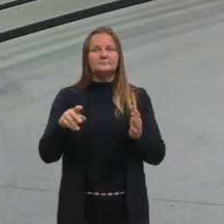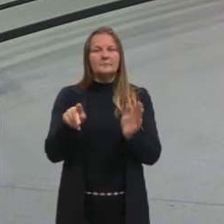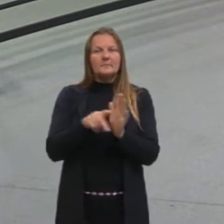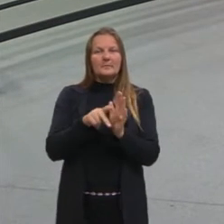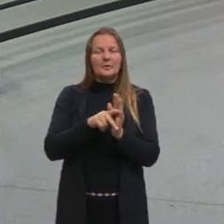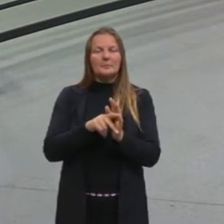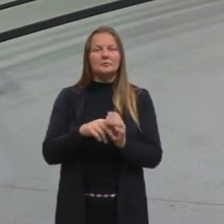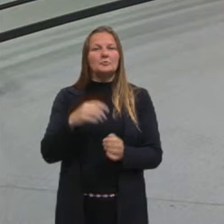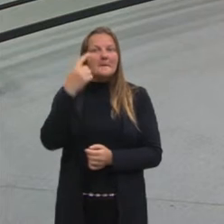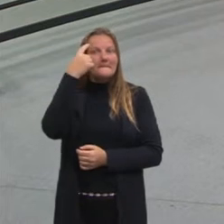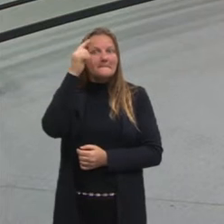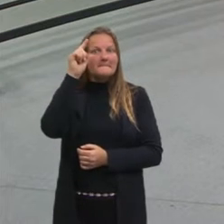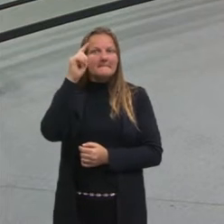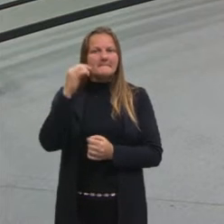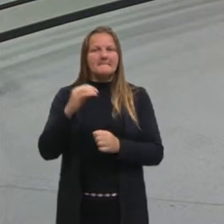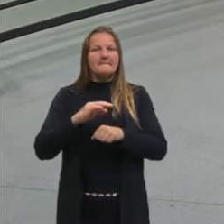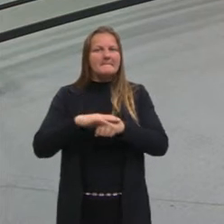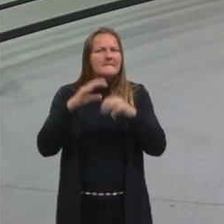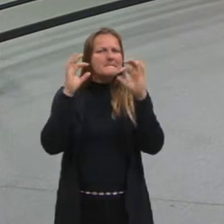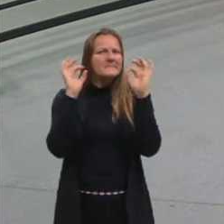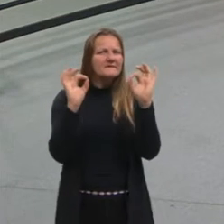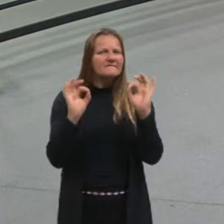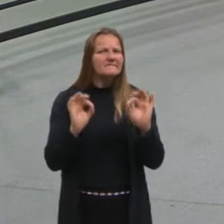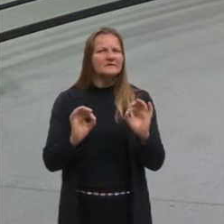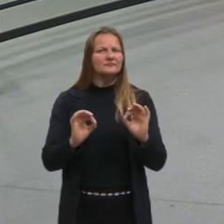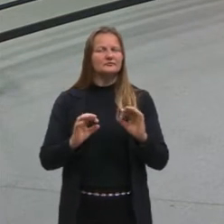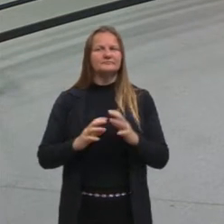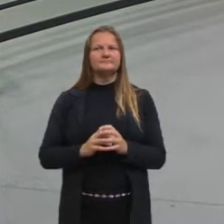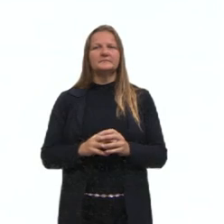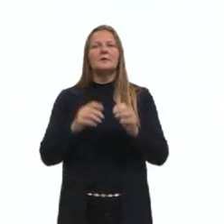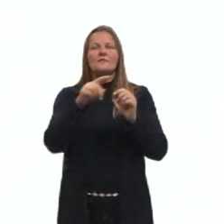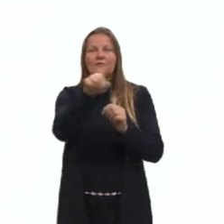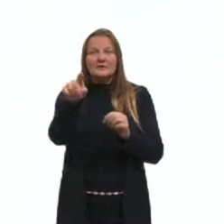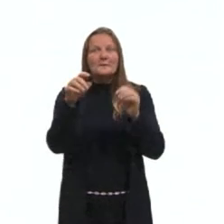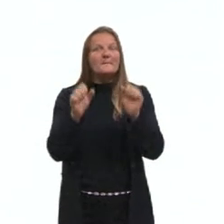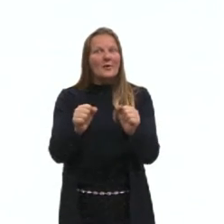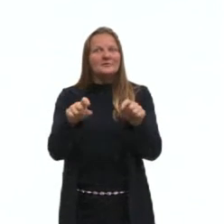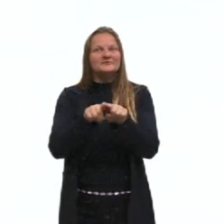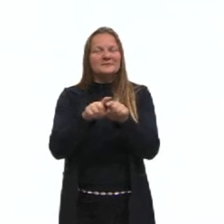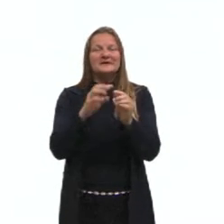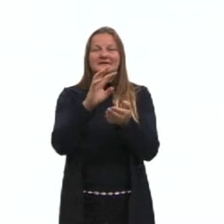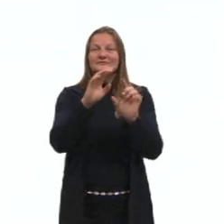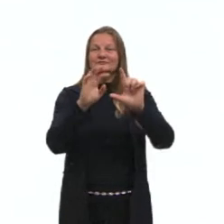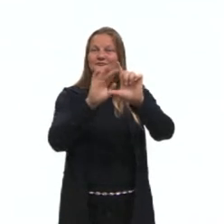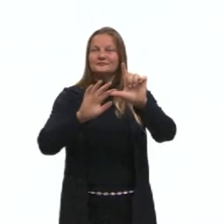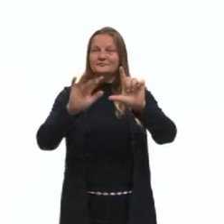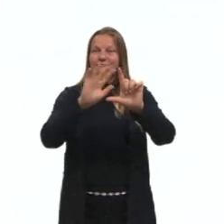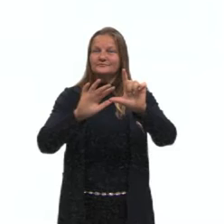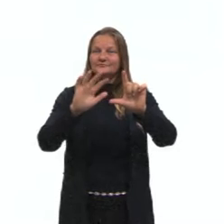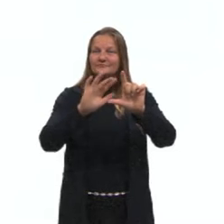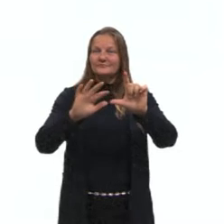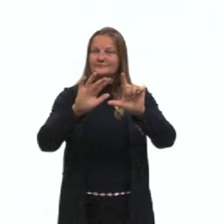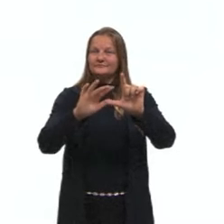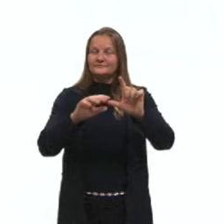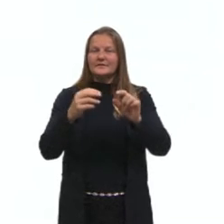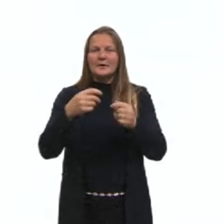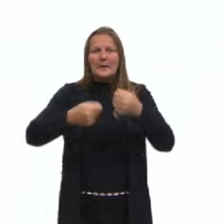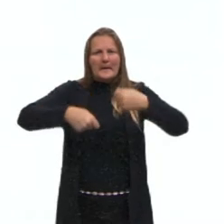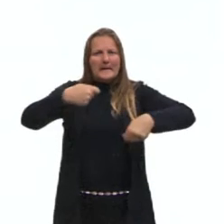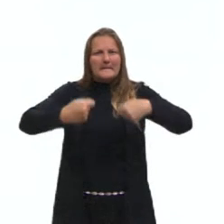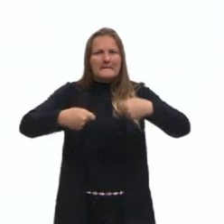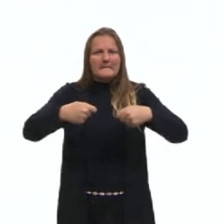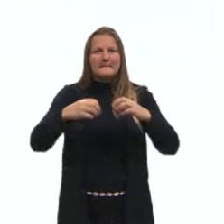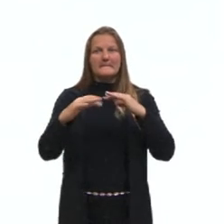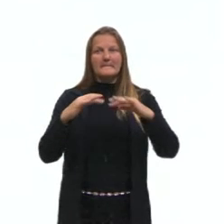num formato mais ideal, né? Vocês também podem, então, acessar esse material através do QR Code, para mexer, enfim,